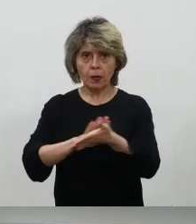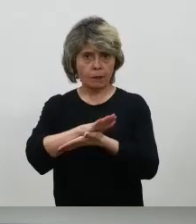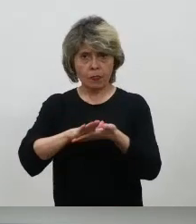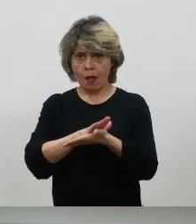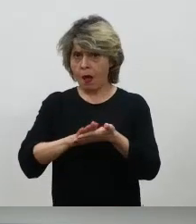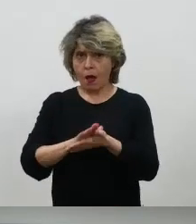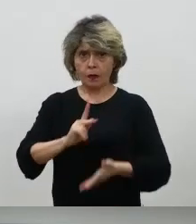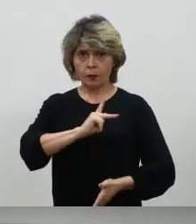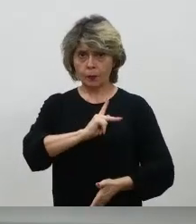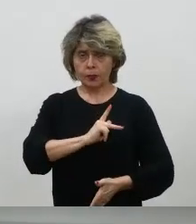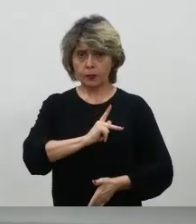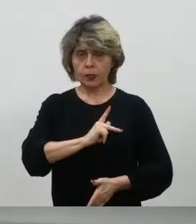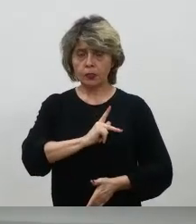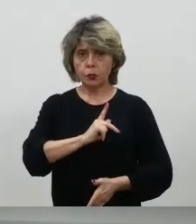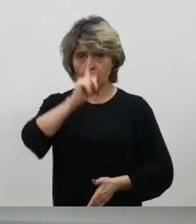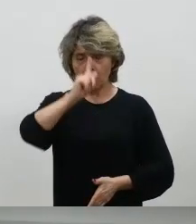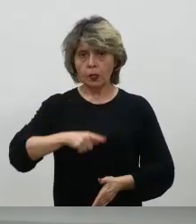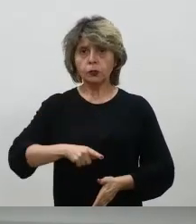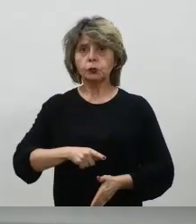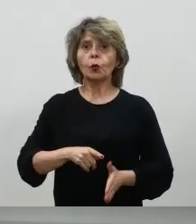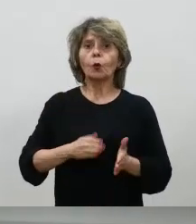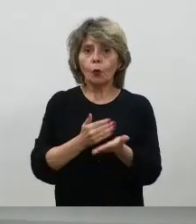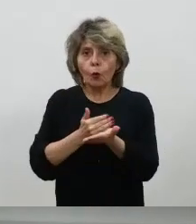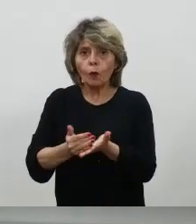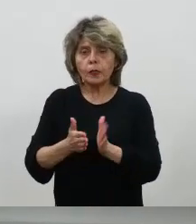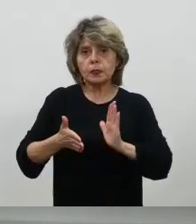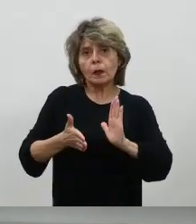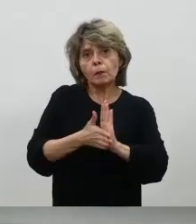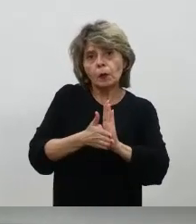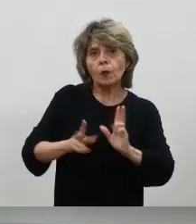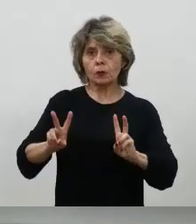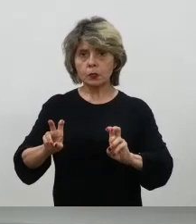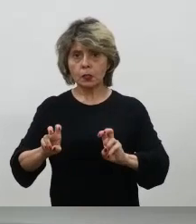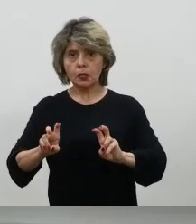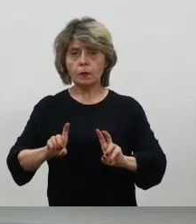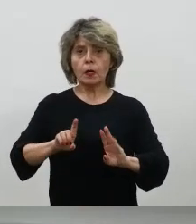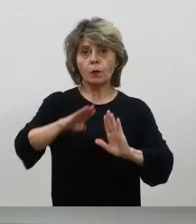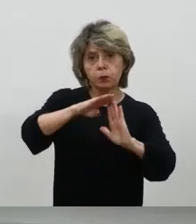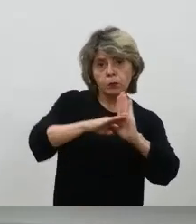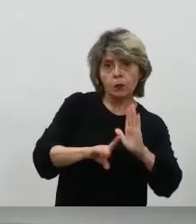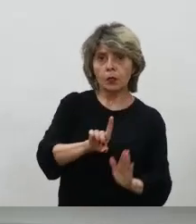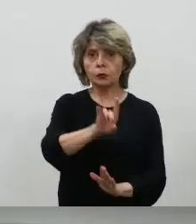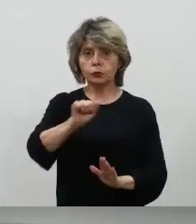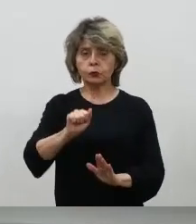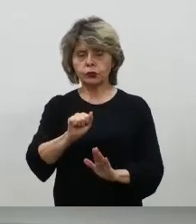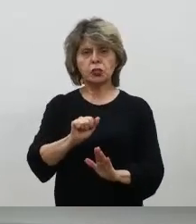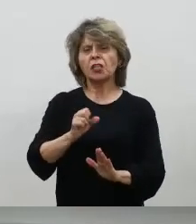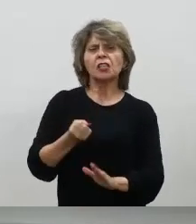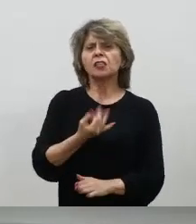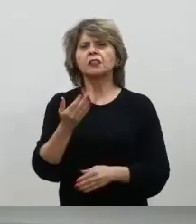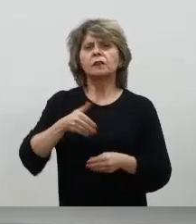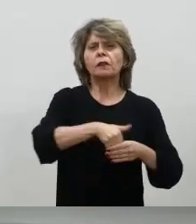determinou o início da apreciação dos processos constantes da Ordem do dia tendo sido votados 49